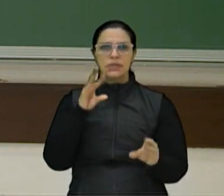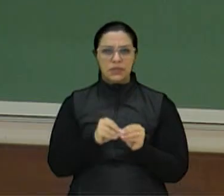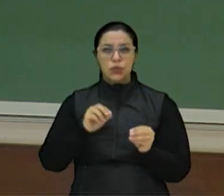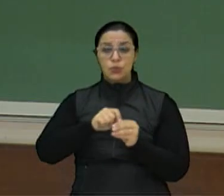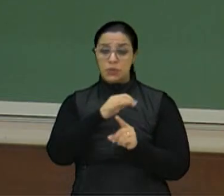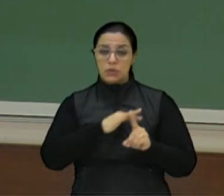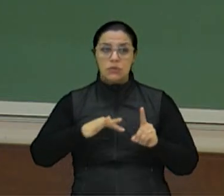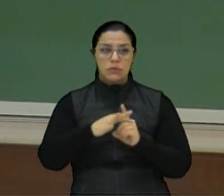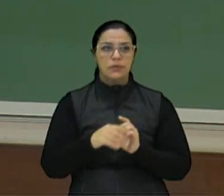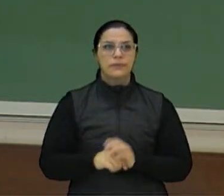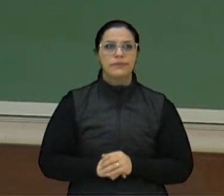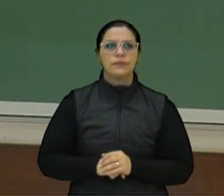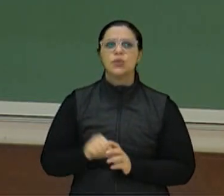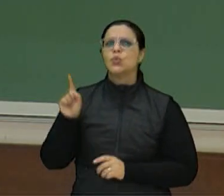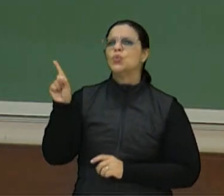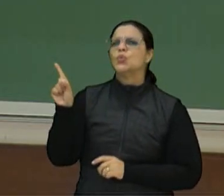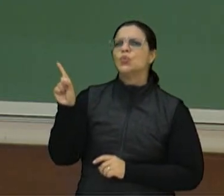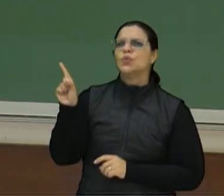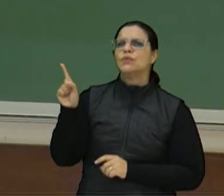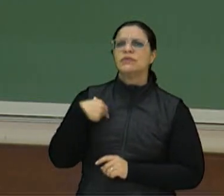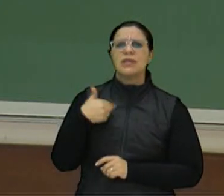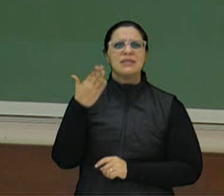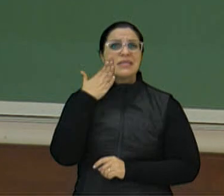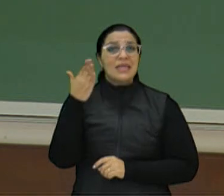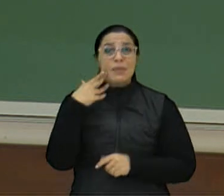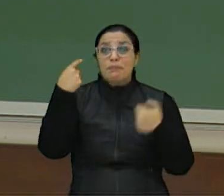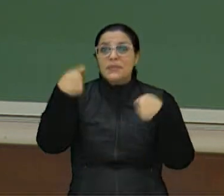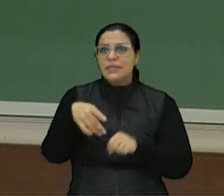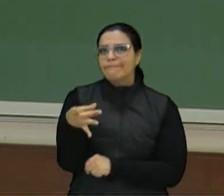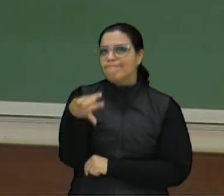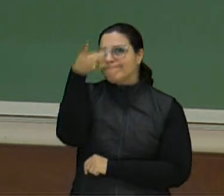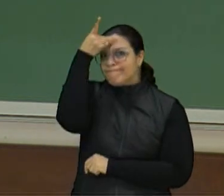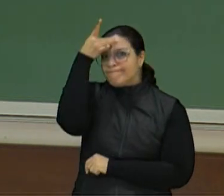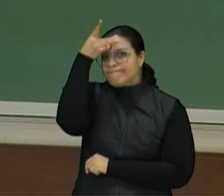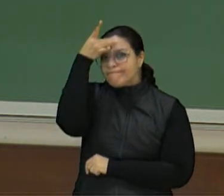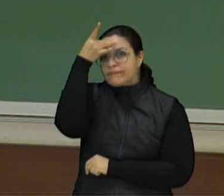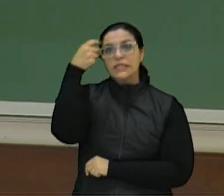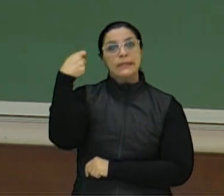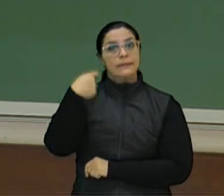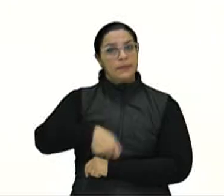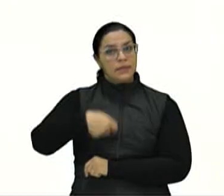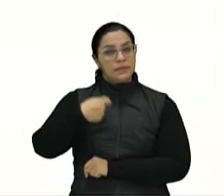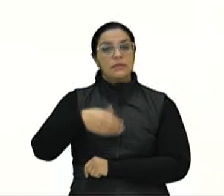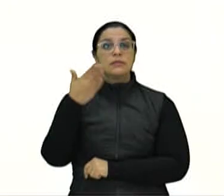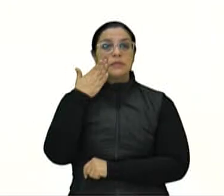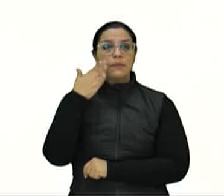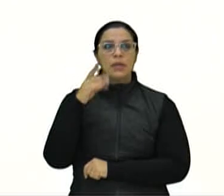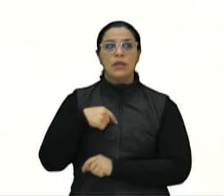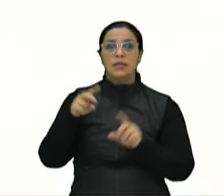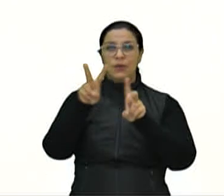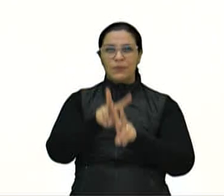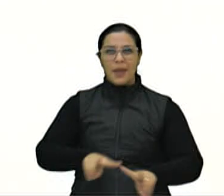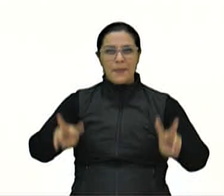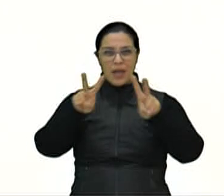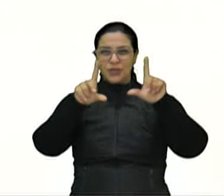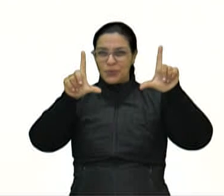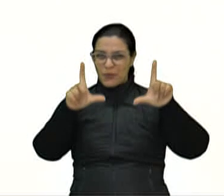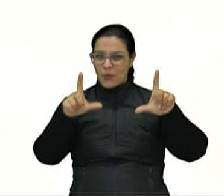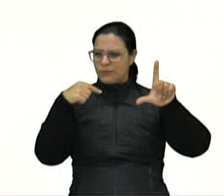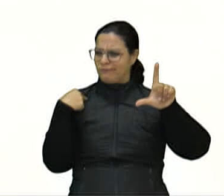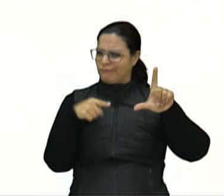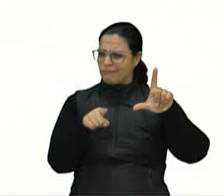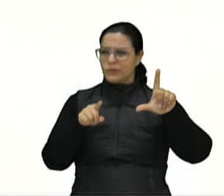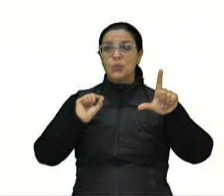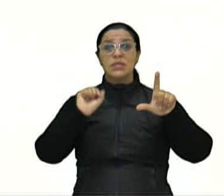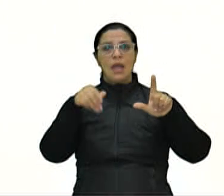questão da sociedade, né? Você tem que saber, por favor, você tem que saber, aqui colocamos uma imagem, olha bem para ela. O